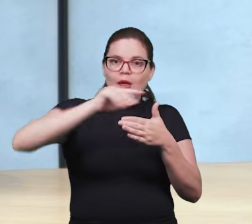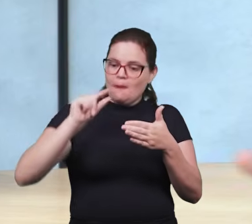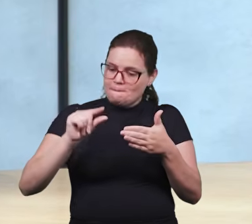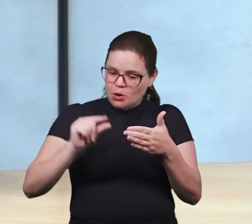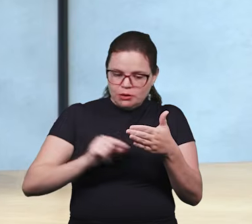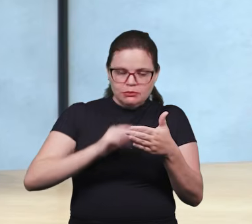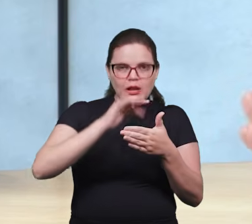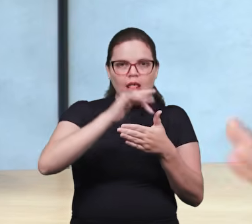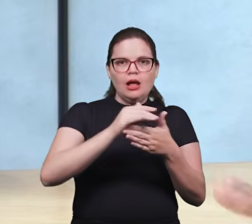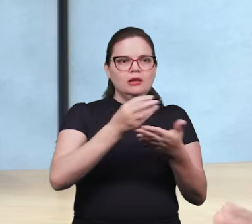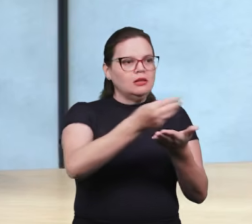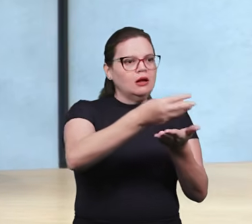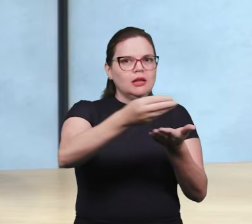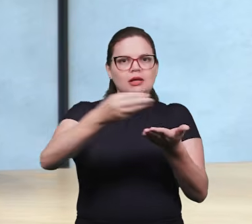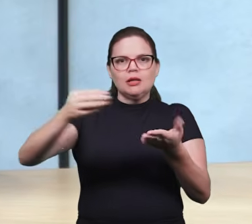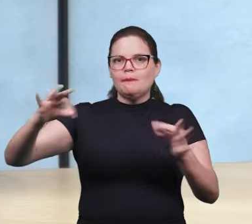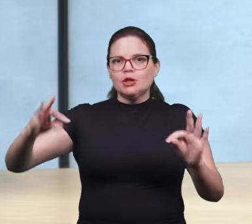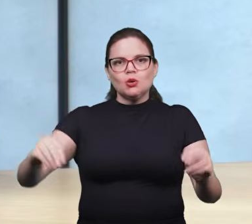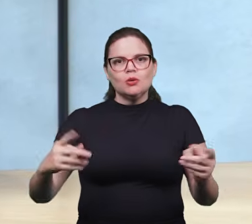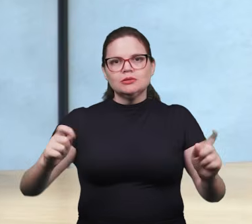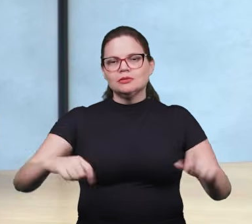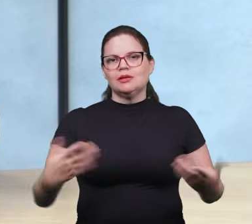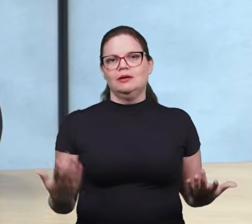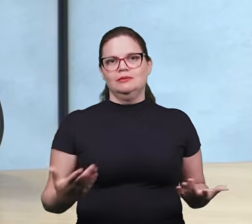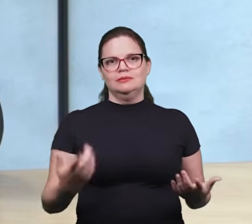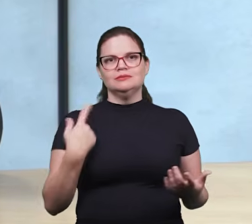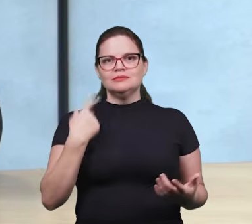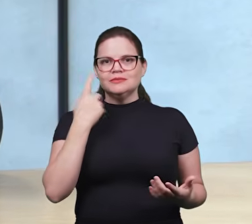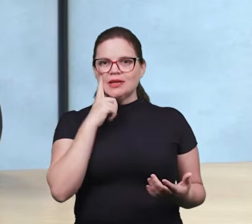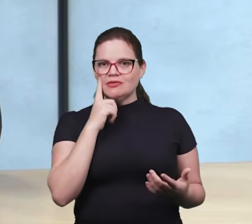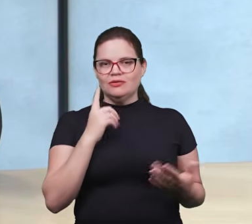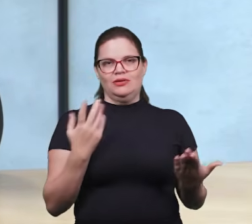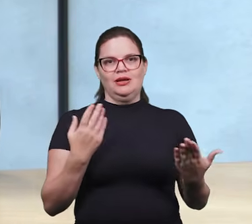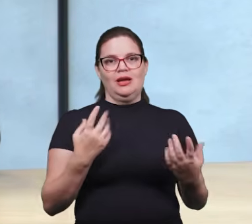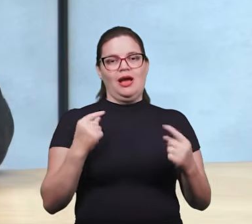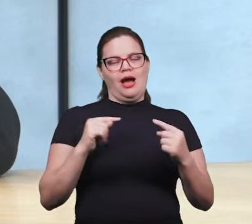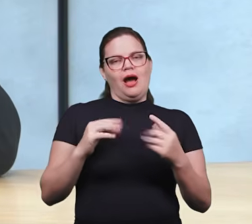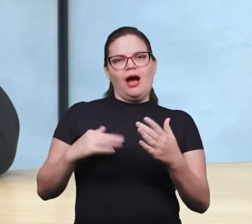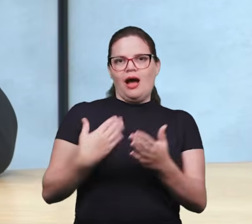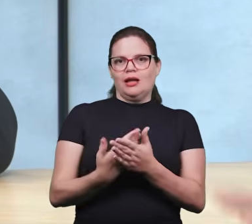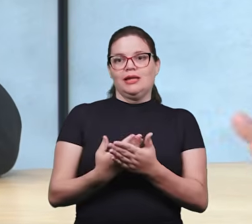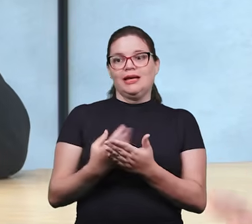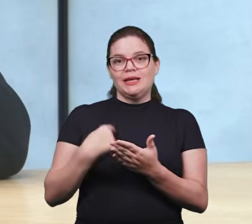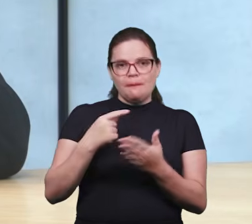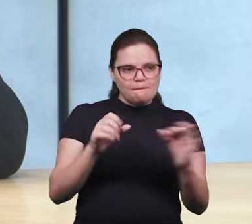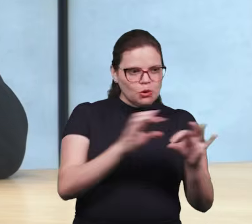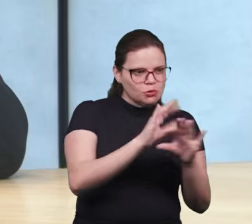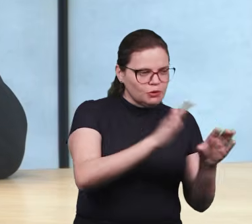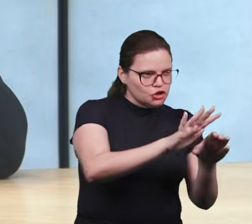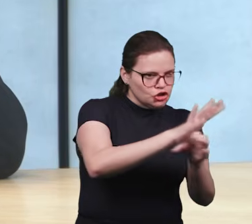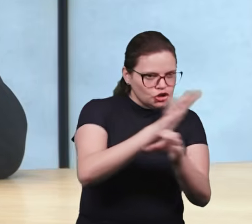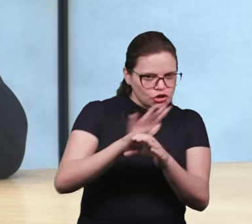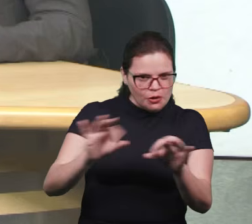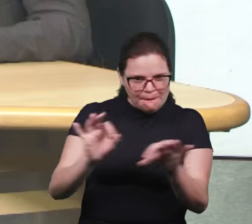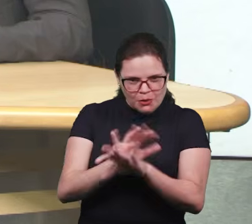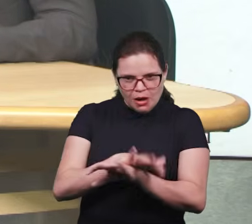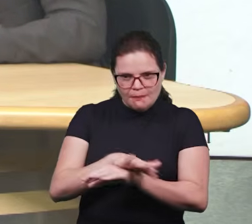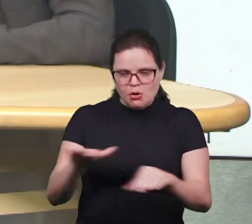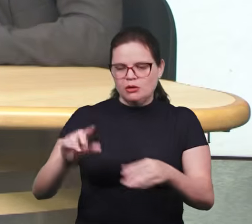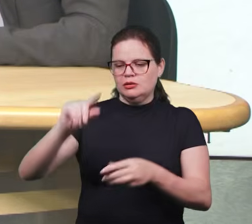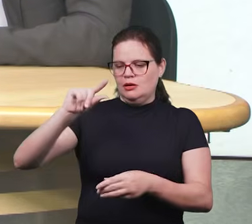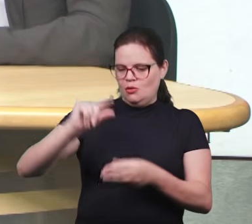salvar. Tinha azeite para todo mundo. Tem azeite, até cessar a operação do Espírito Santo. Glória a Amém. Deus.